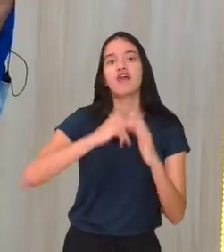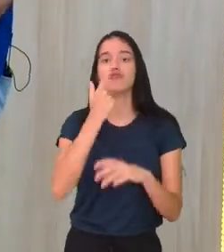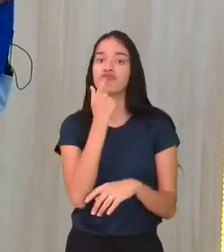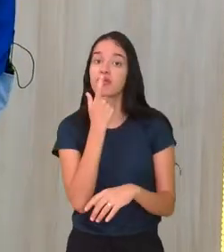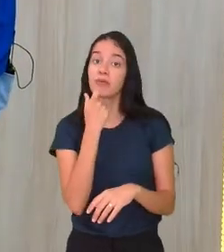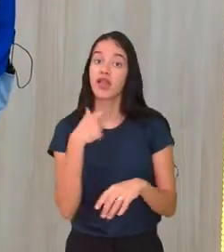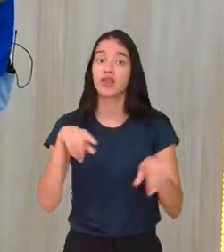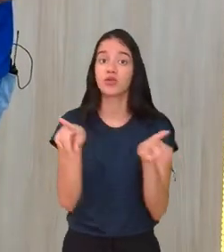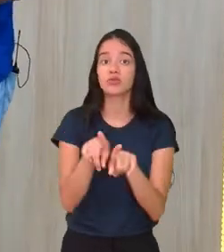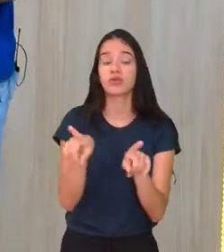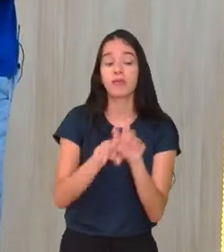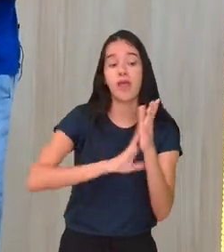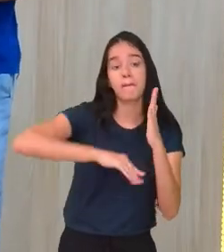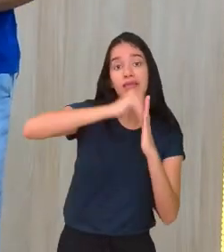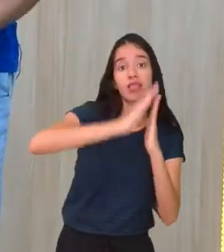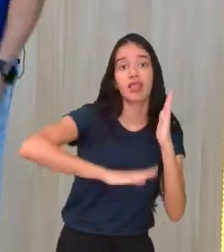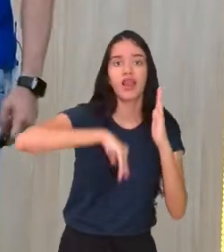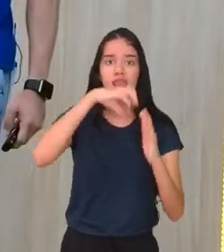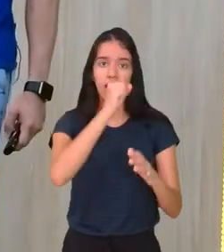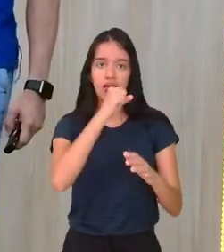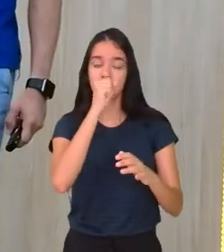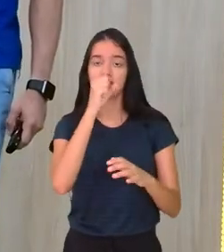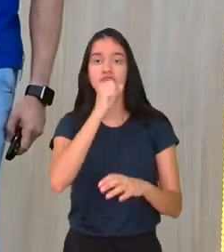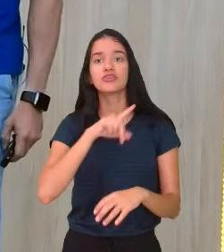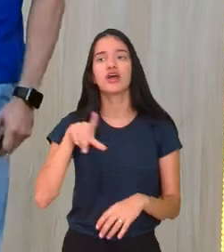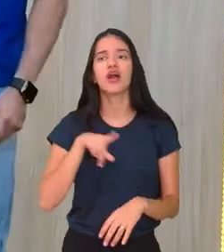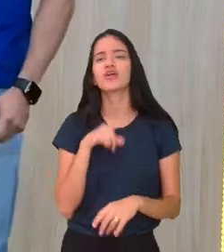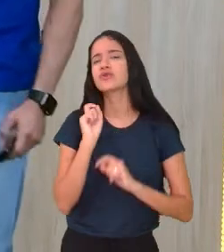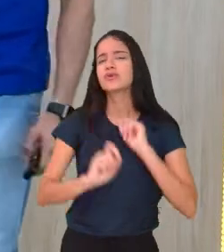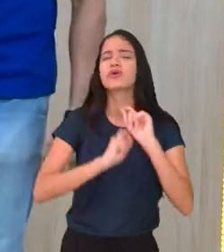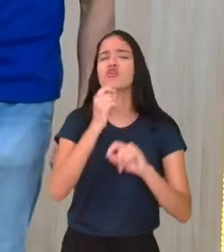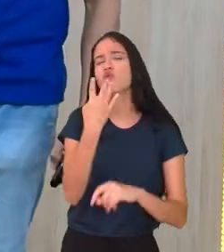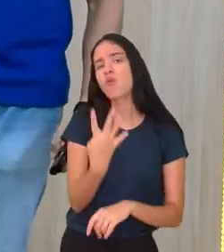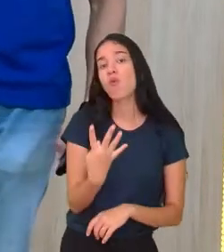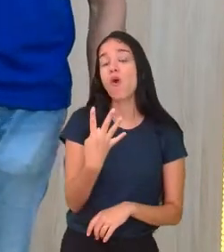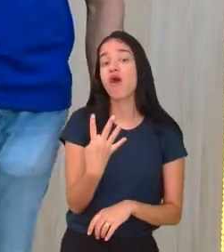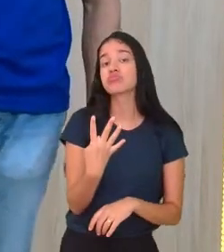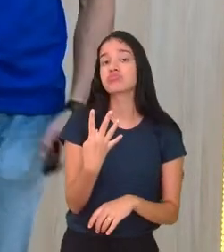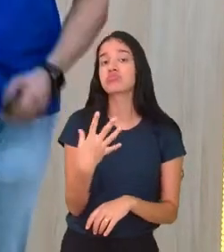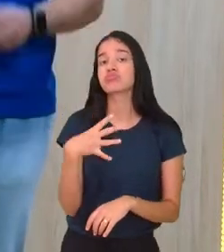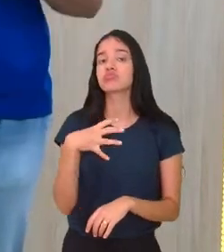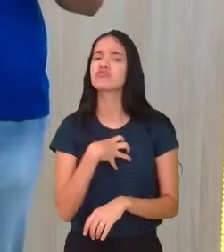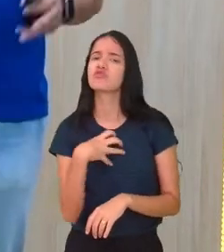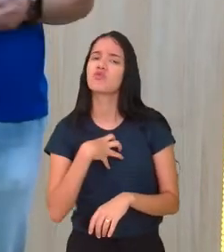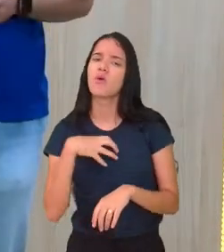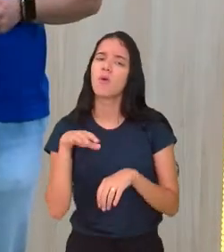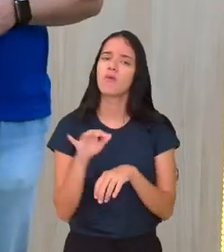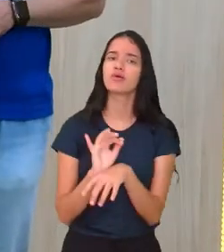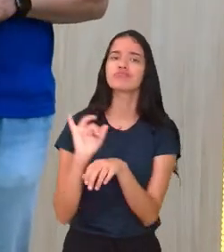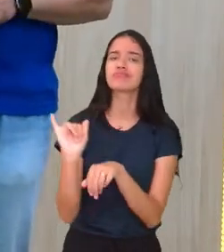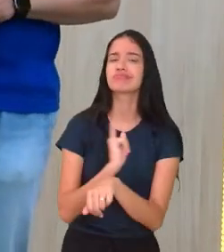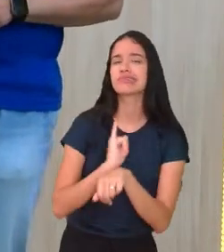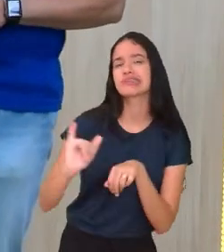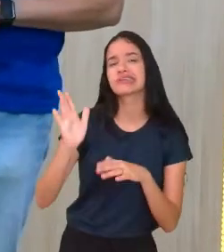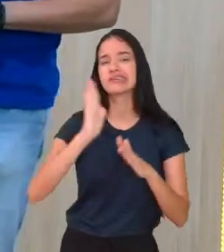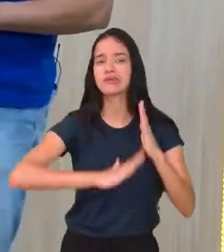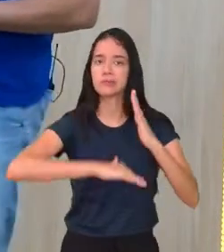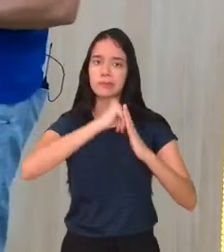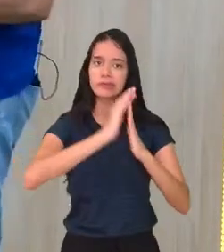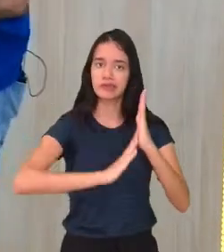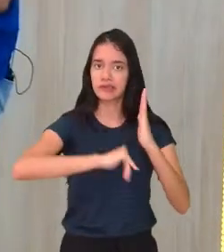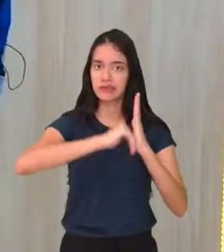vermelho e posso pintar de laranja. Então eu tenho aí o quê? 4 maneiras de pintar aí esse